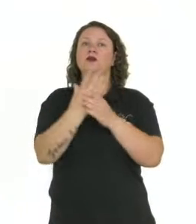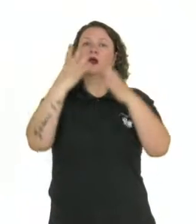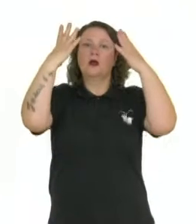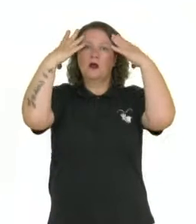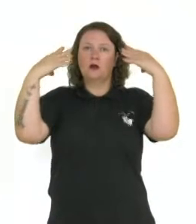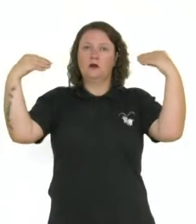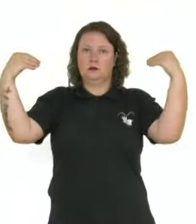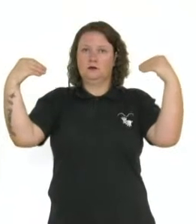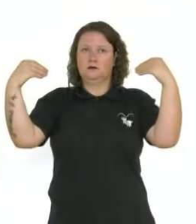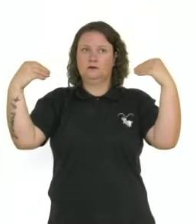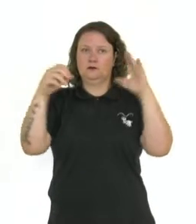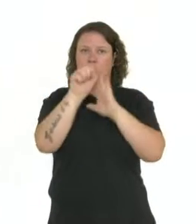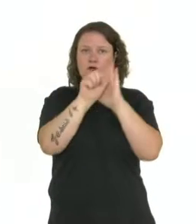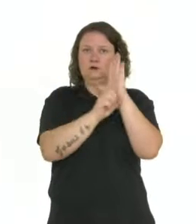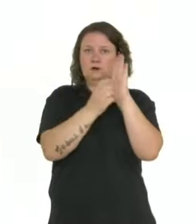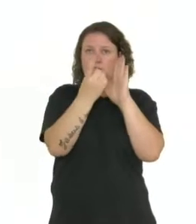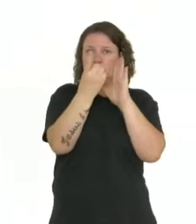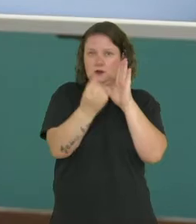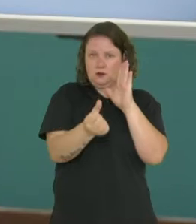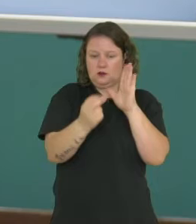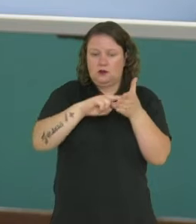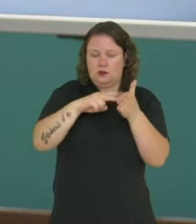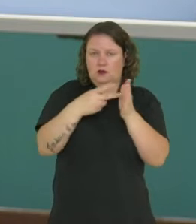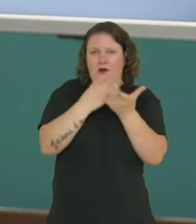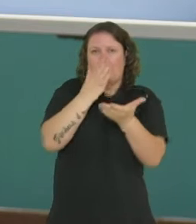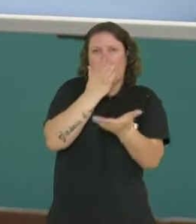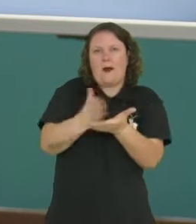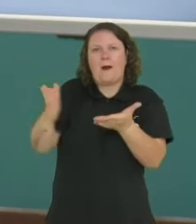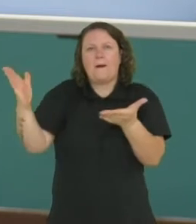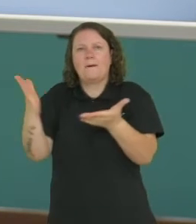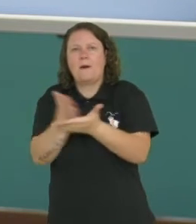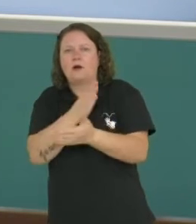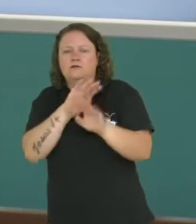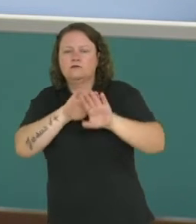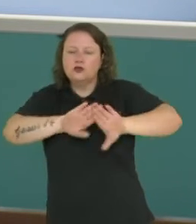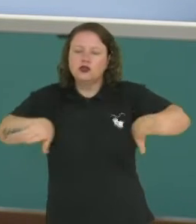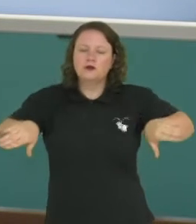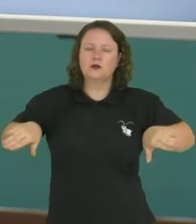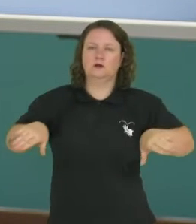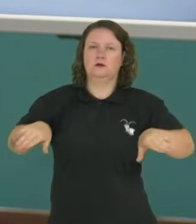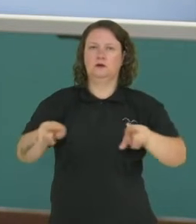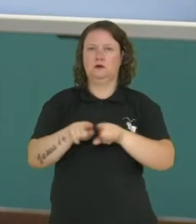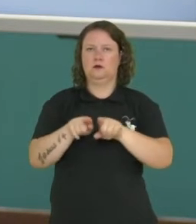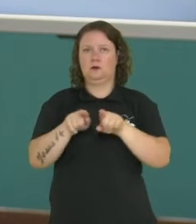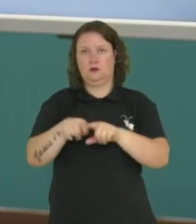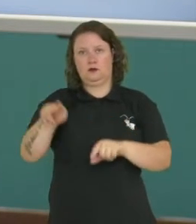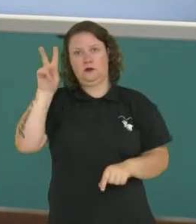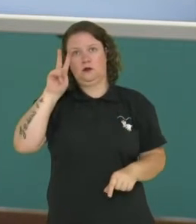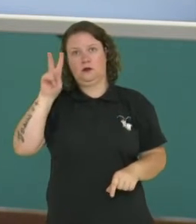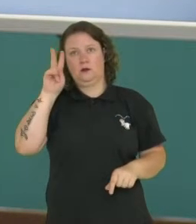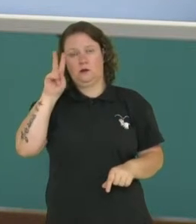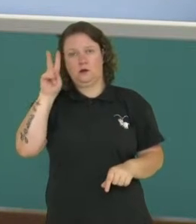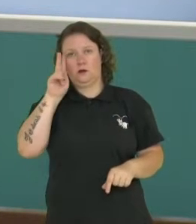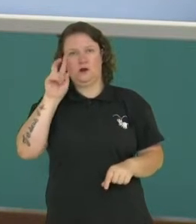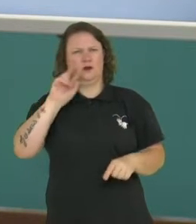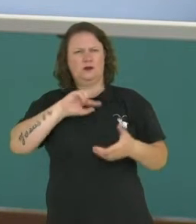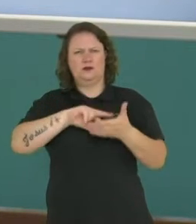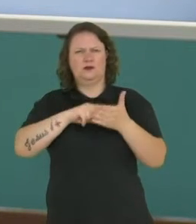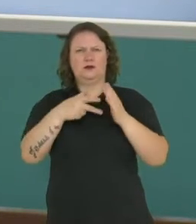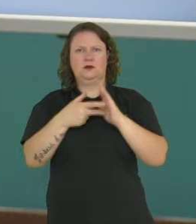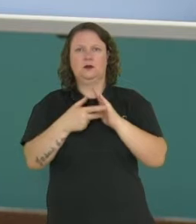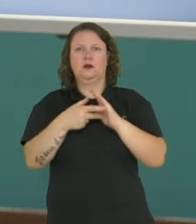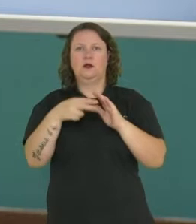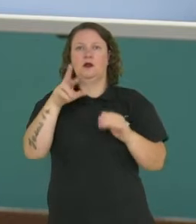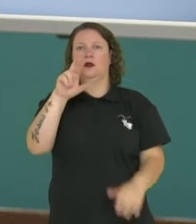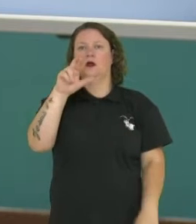separação, divisão, né, entre etnias ou raças, entre aspas. Só lembrando que não existem raças humanas, né,